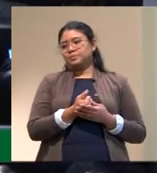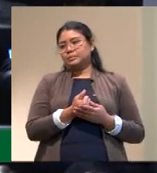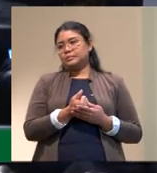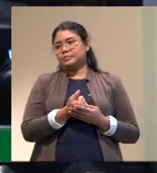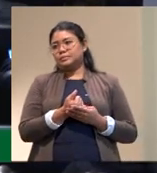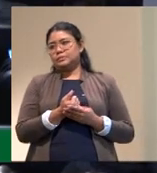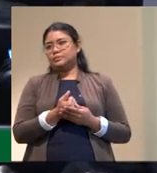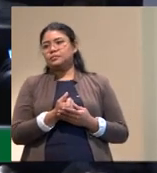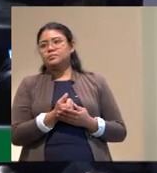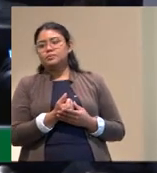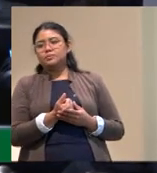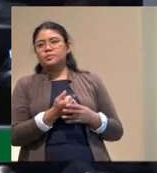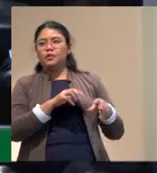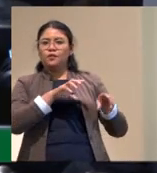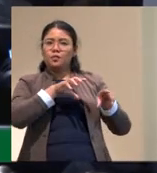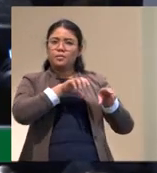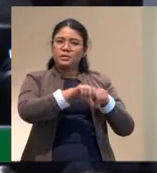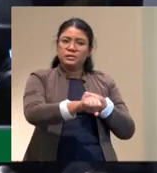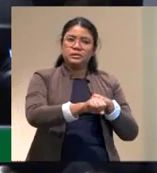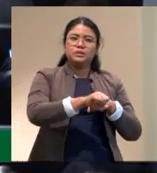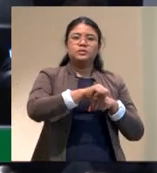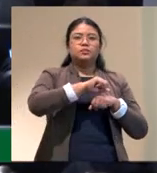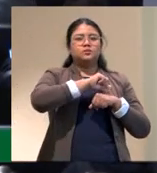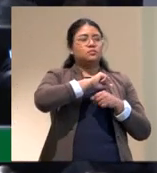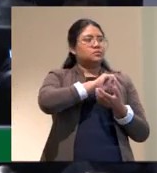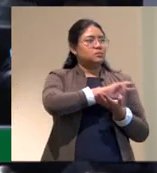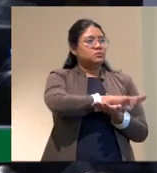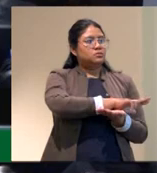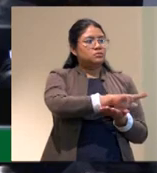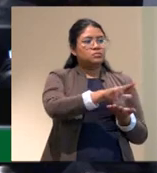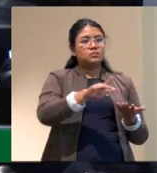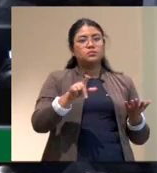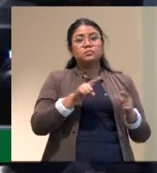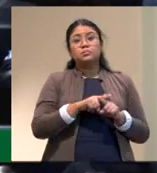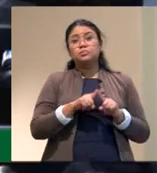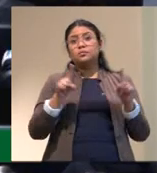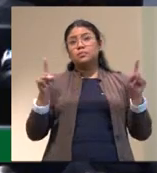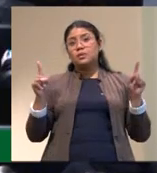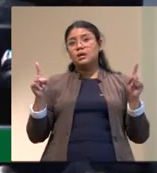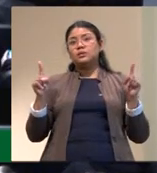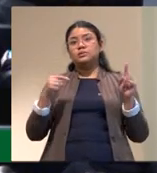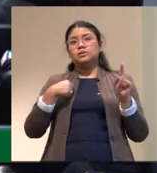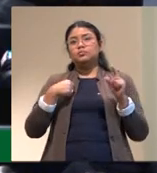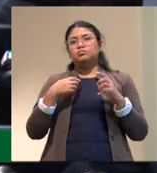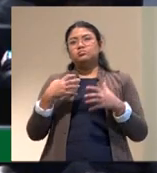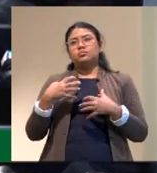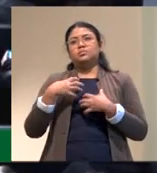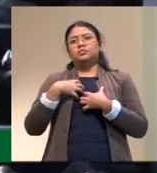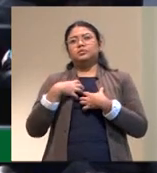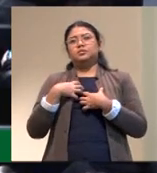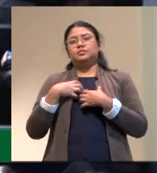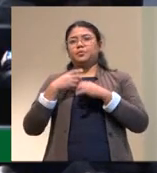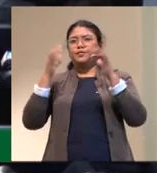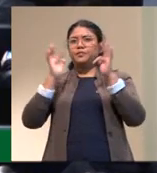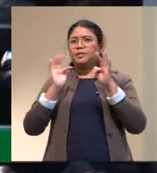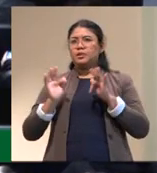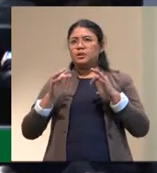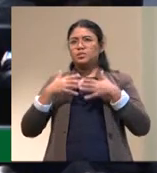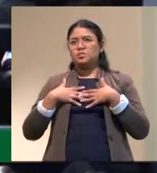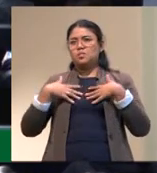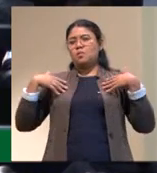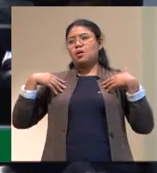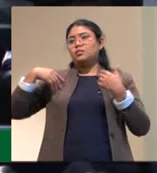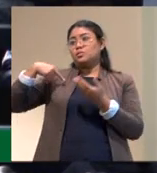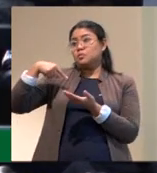nas redes, na formação em serviço. Mas me senti bastante honrada e também comprometida